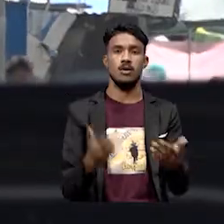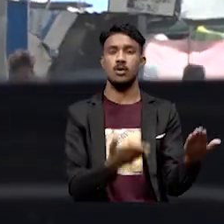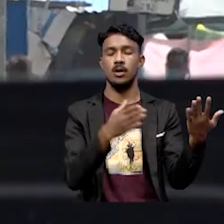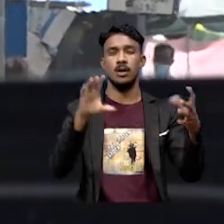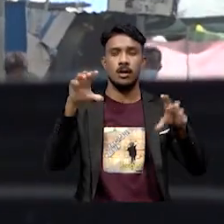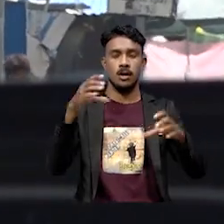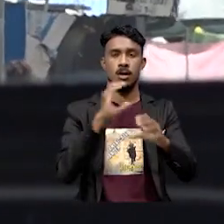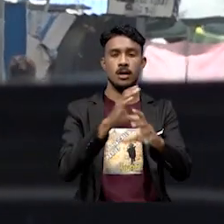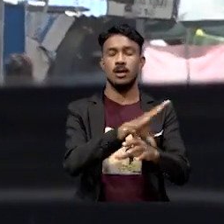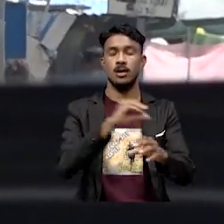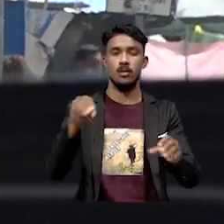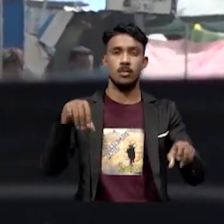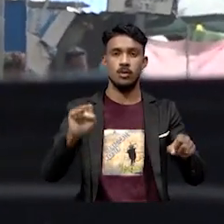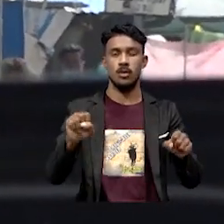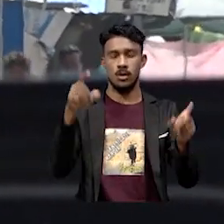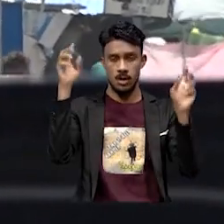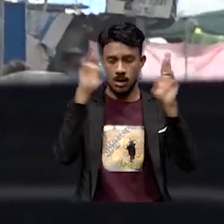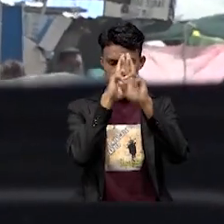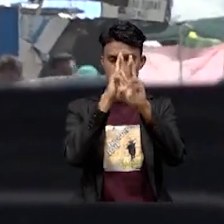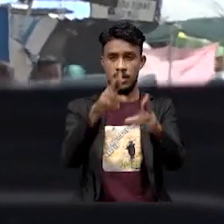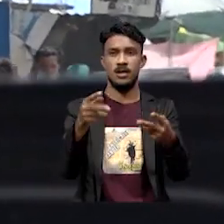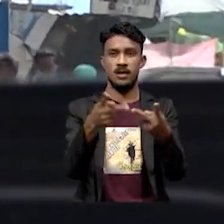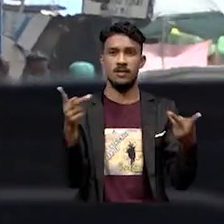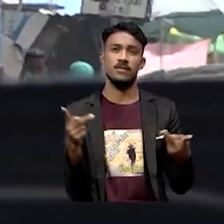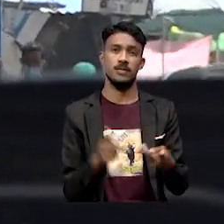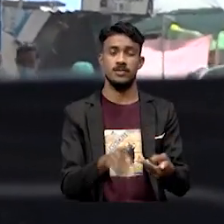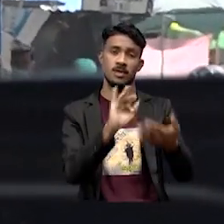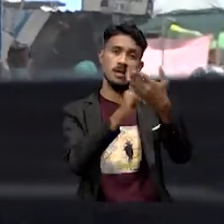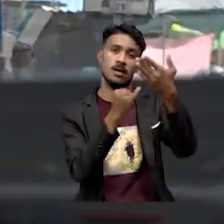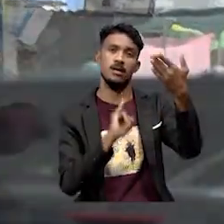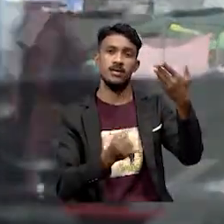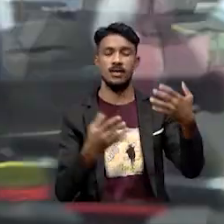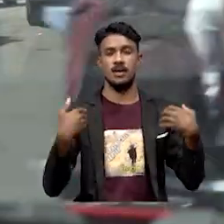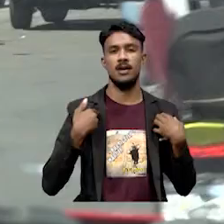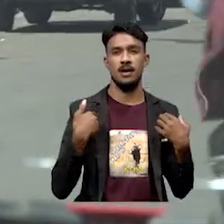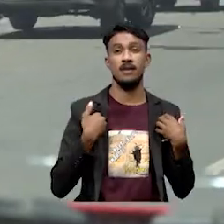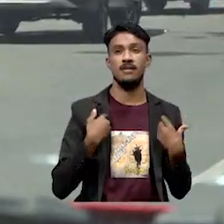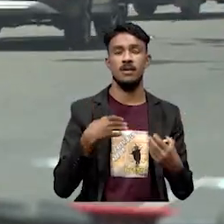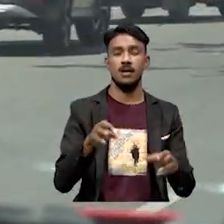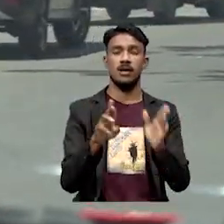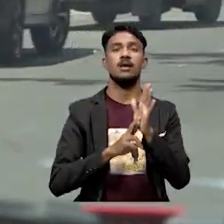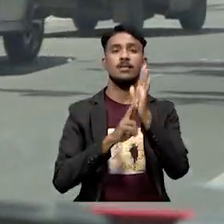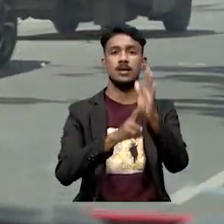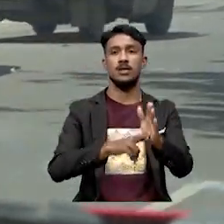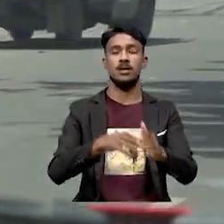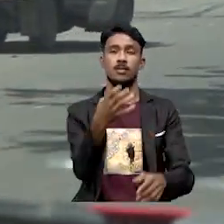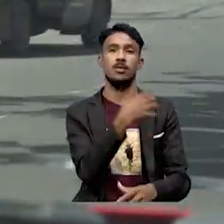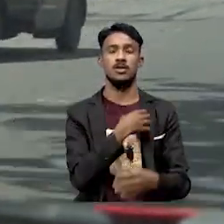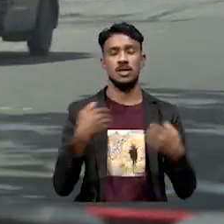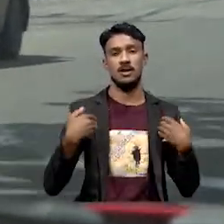respeita sinais sira no fatin estacionamento nebe establesiona tamba sinais sira nebe iha representa polisi ia